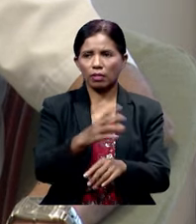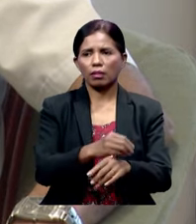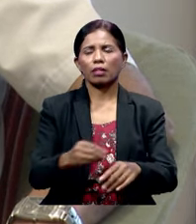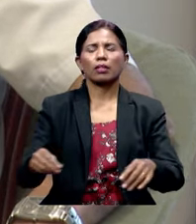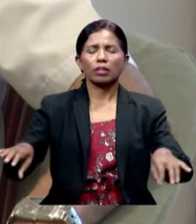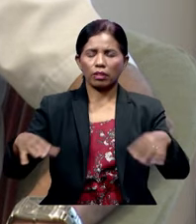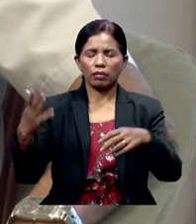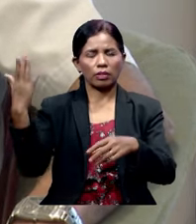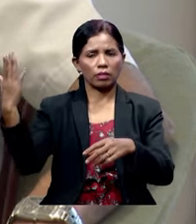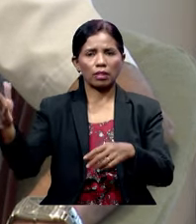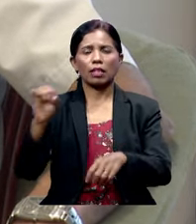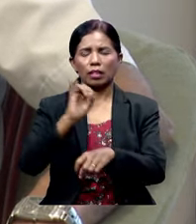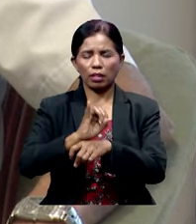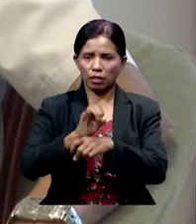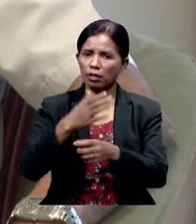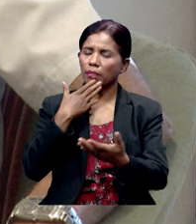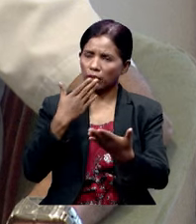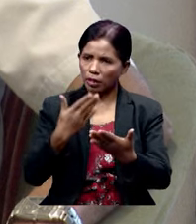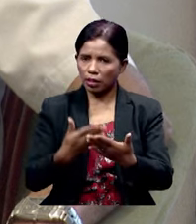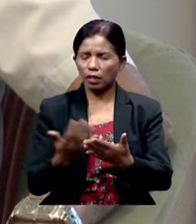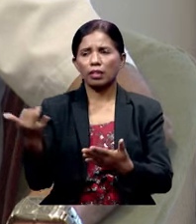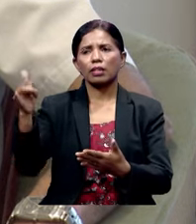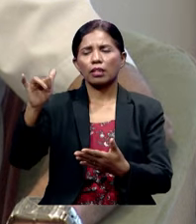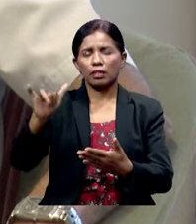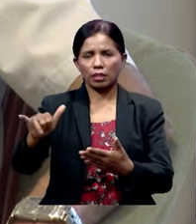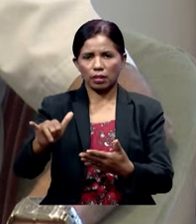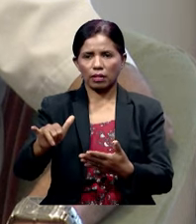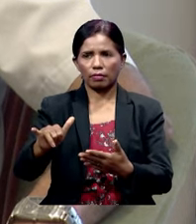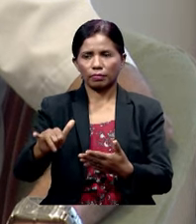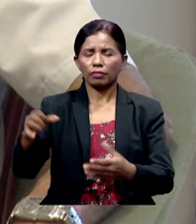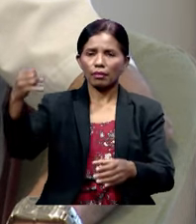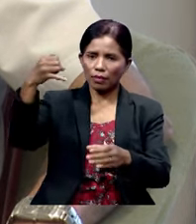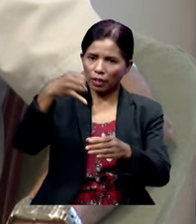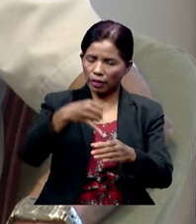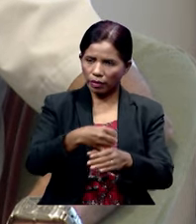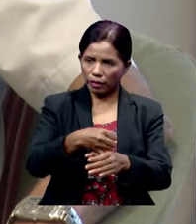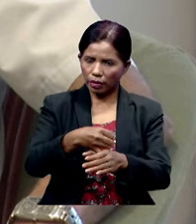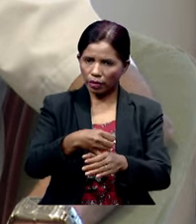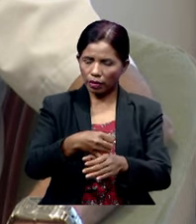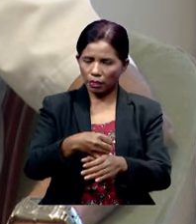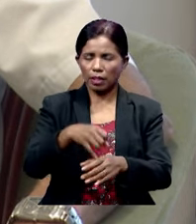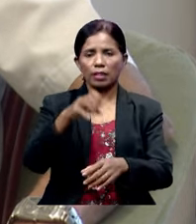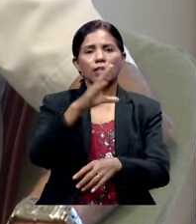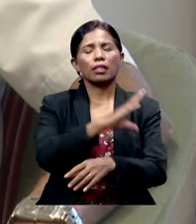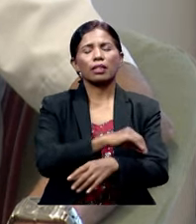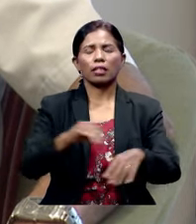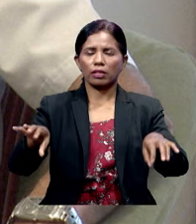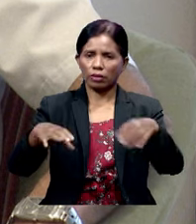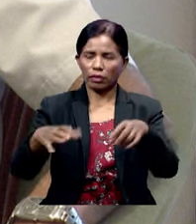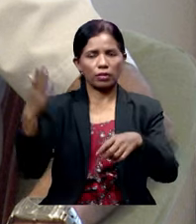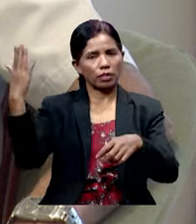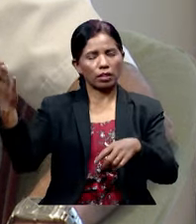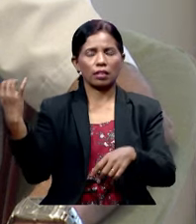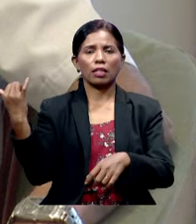pastoral bonito eles se deixaram envolver nas coisas da Paróquia então